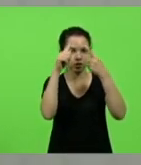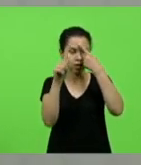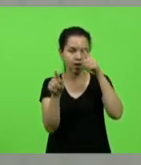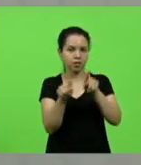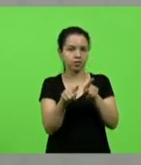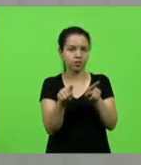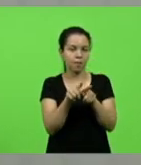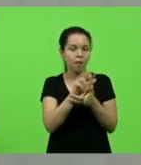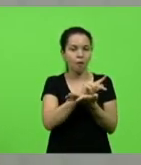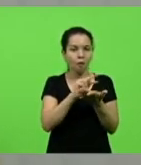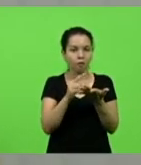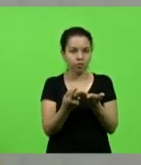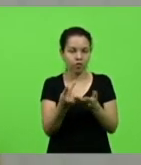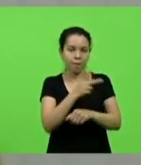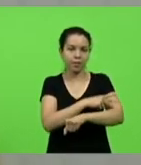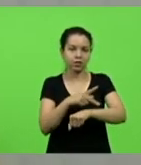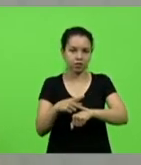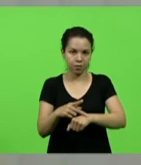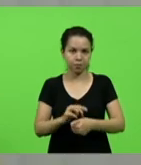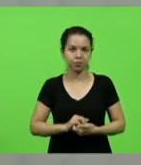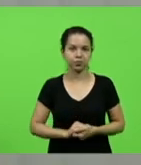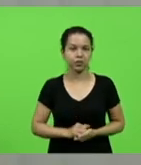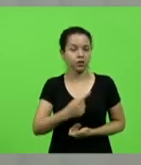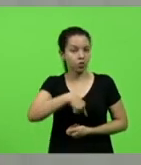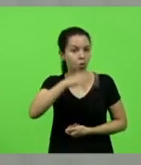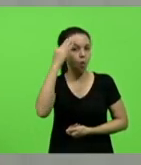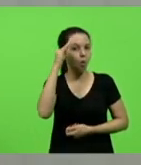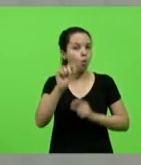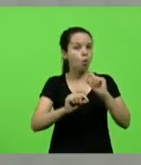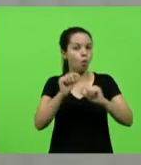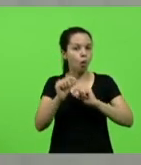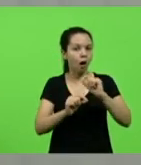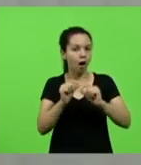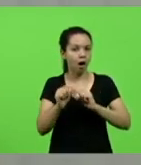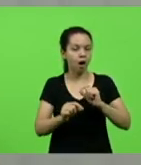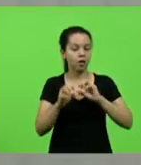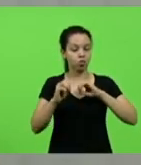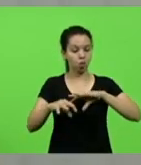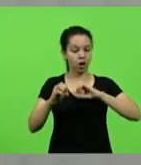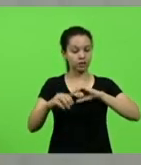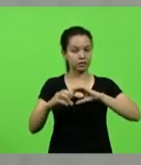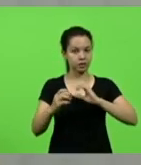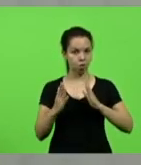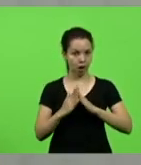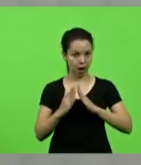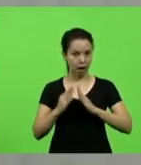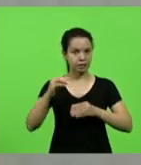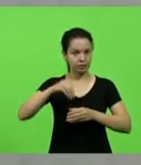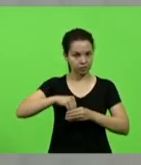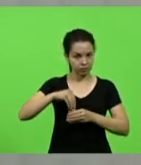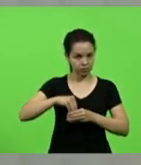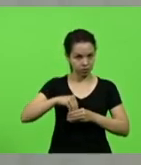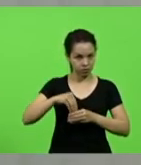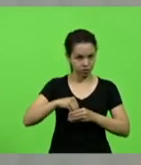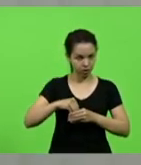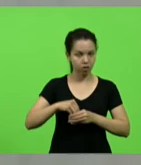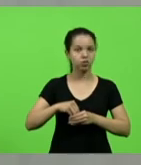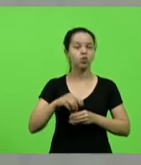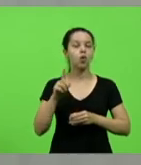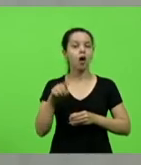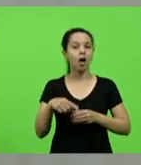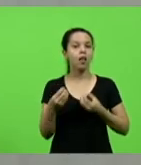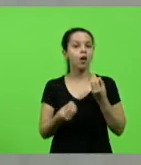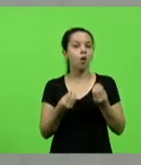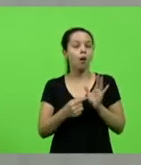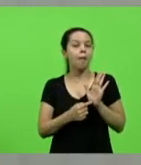Neste sentido, conclui-se que a educação domiciliar assenta-se nas premissas acima destacadas,